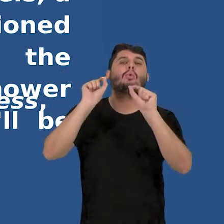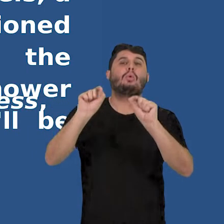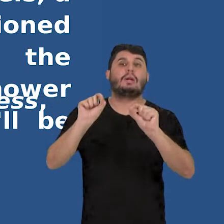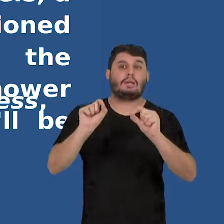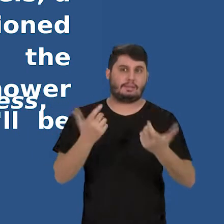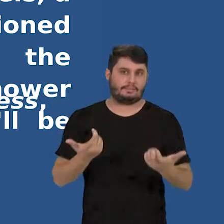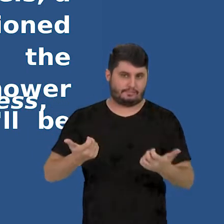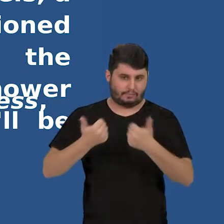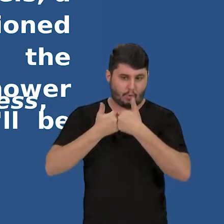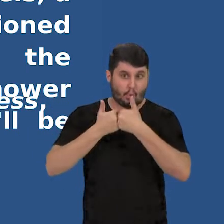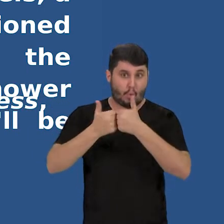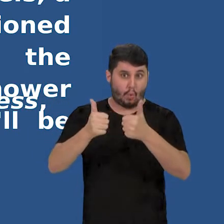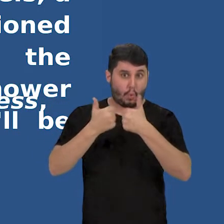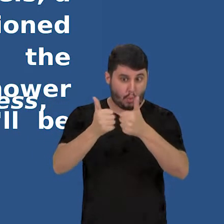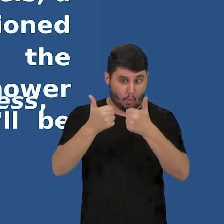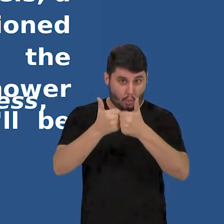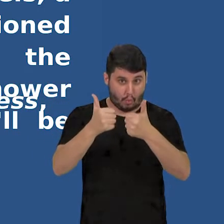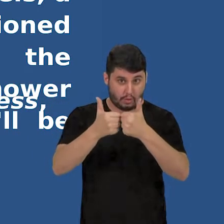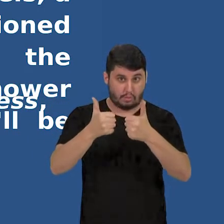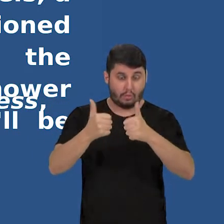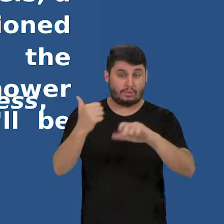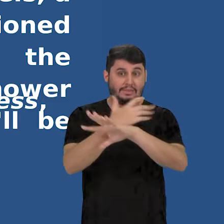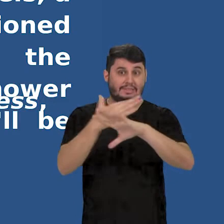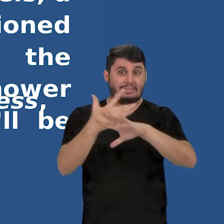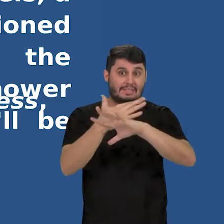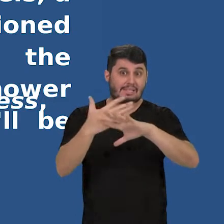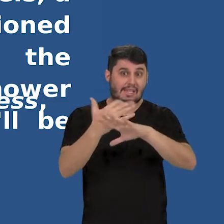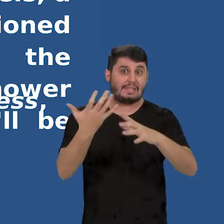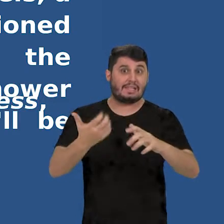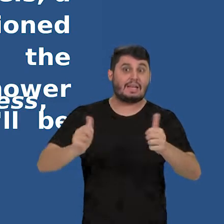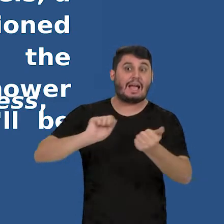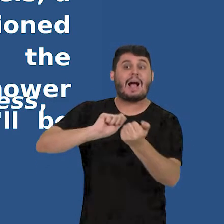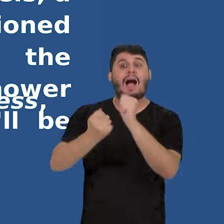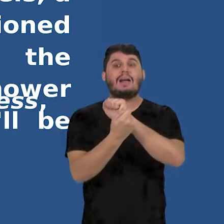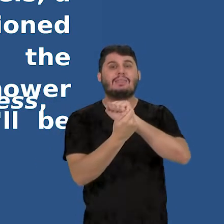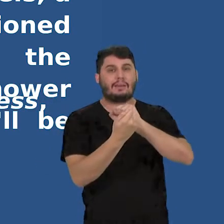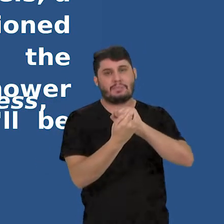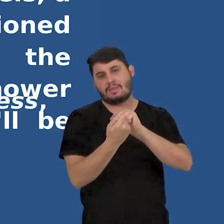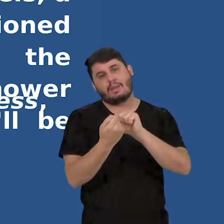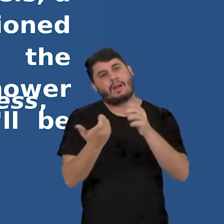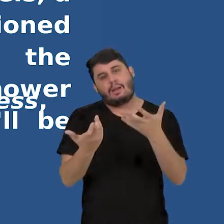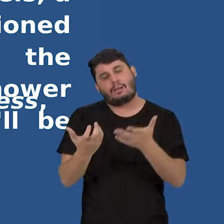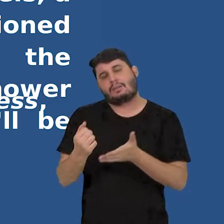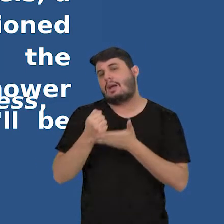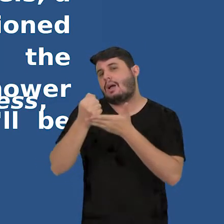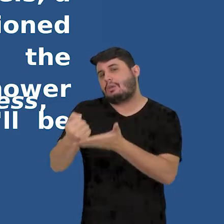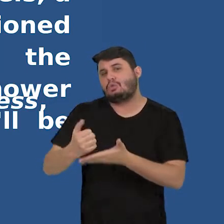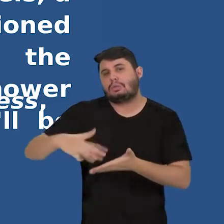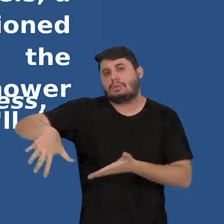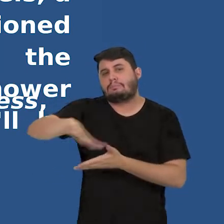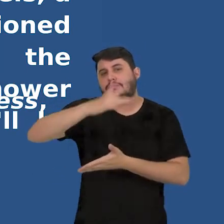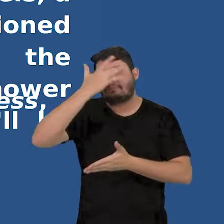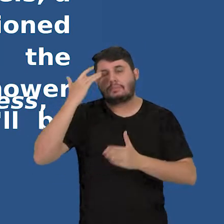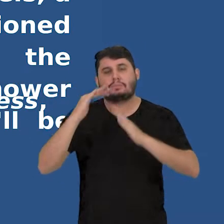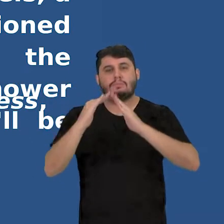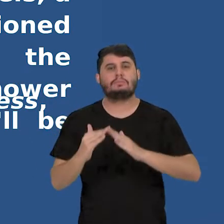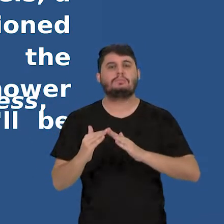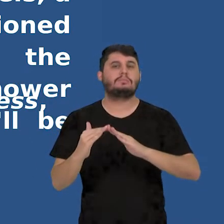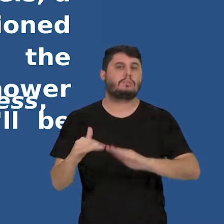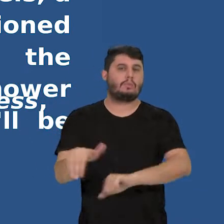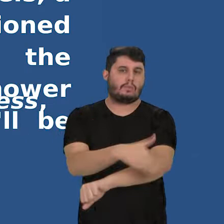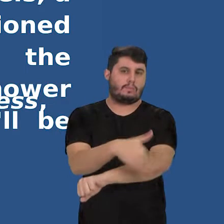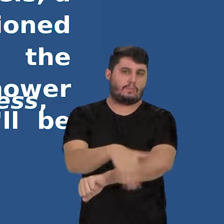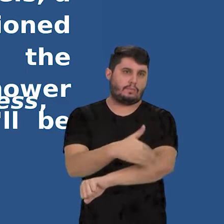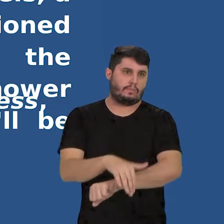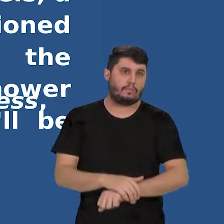e transformar em estações disso aqui. Que é a palavra que aparece três vezes aqui já. Lembra que eu falei palavras repetidas? Tem importância no texto. Ó.